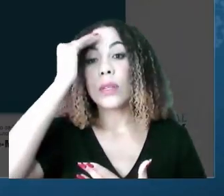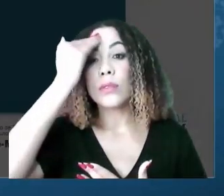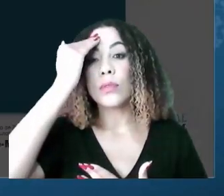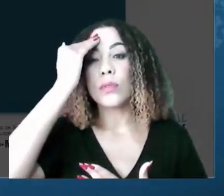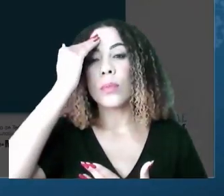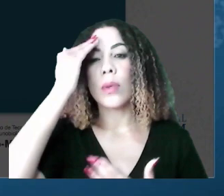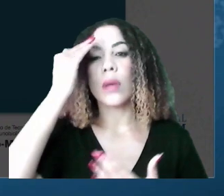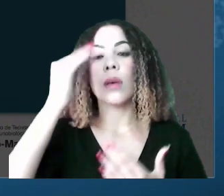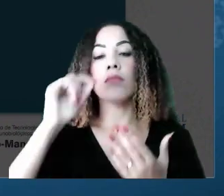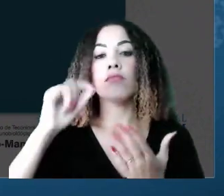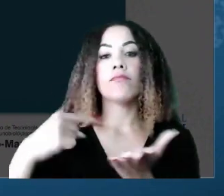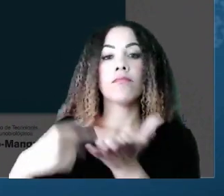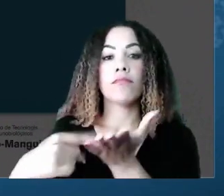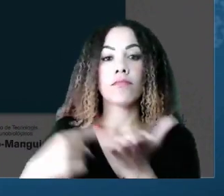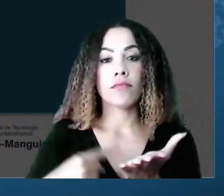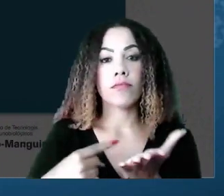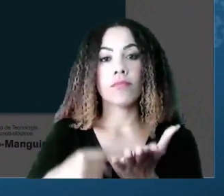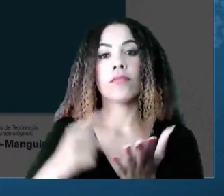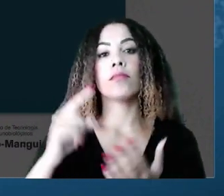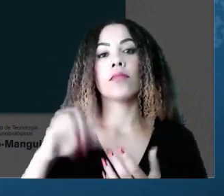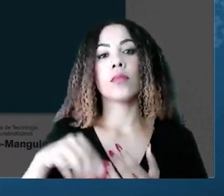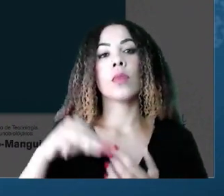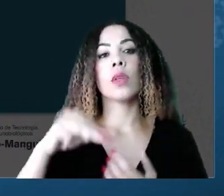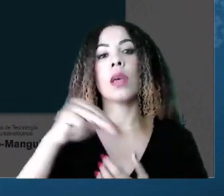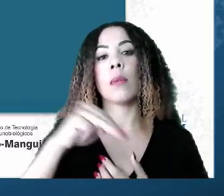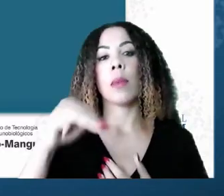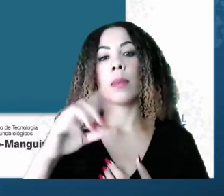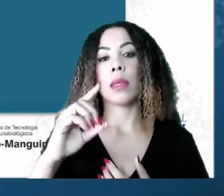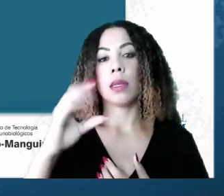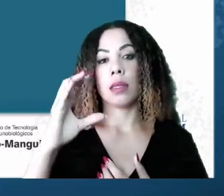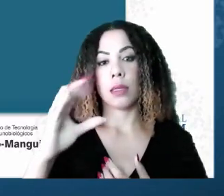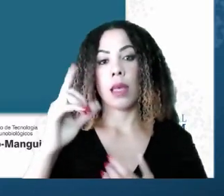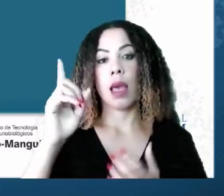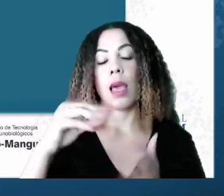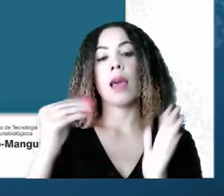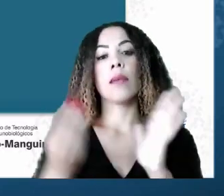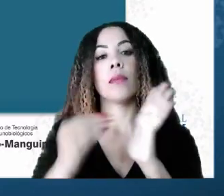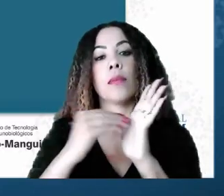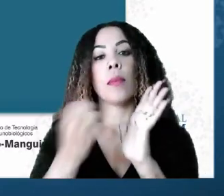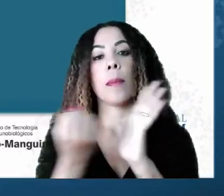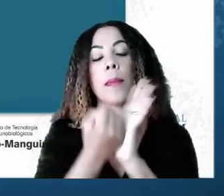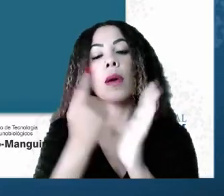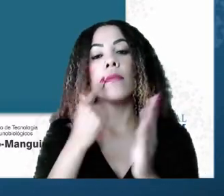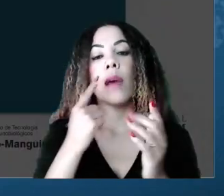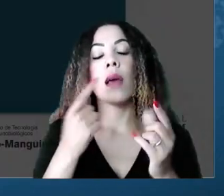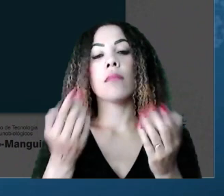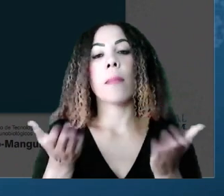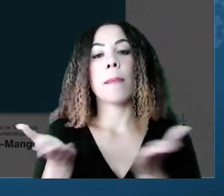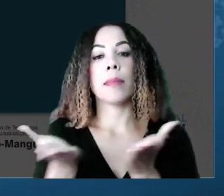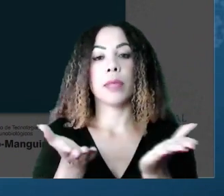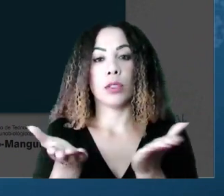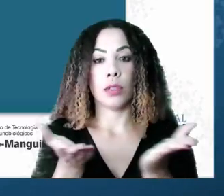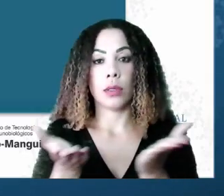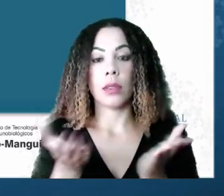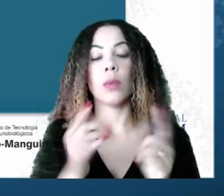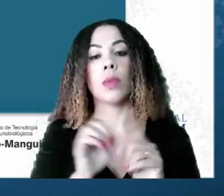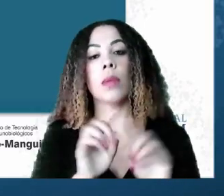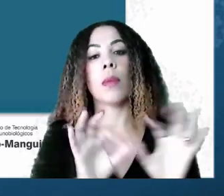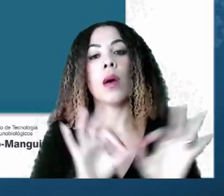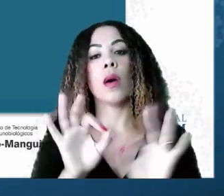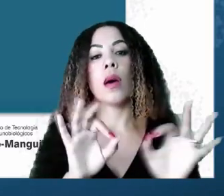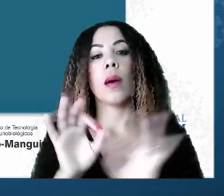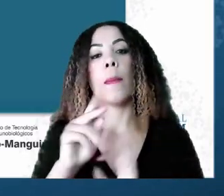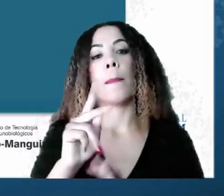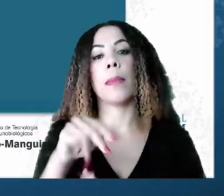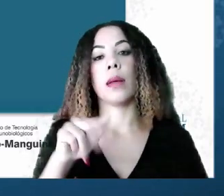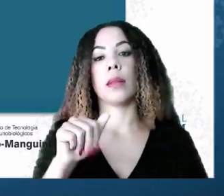o MPP, o Medicines Patent Pool, que faz essa mediação, e com a Organização Pan-Americana de Saúde,